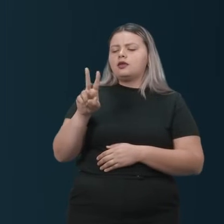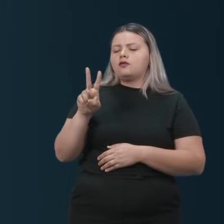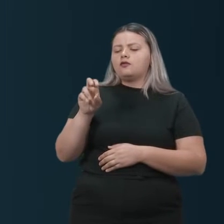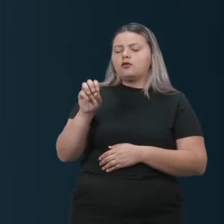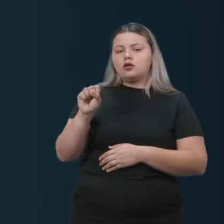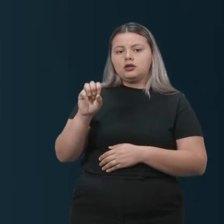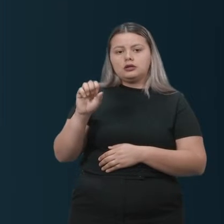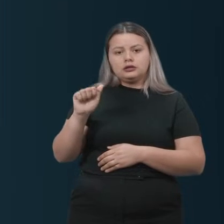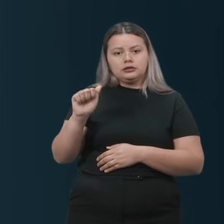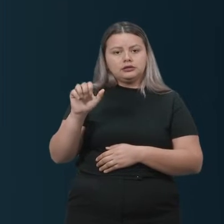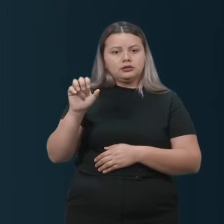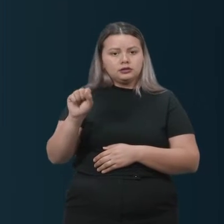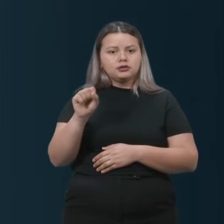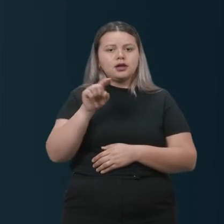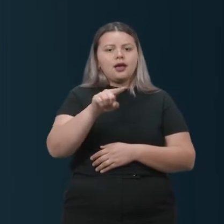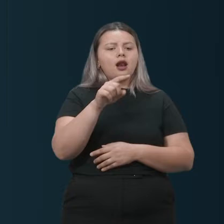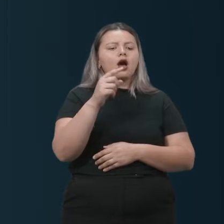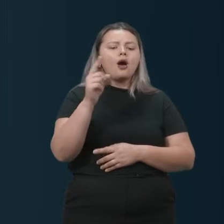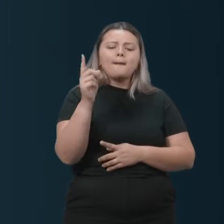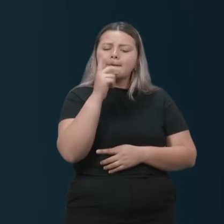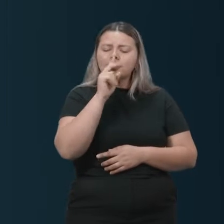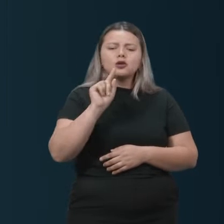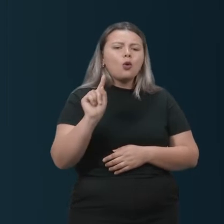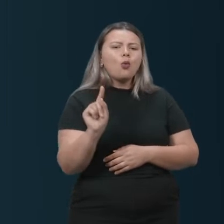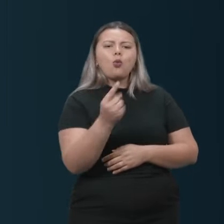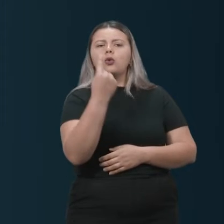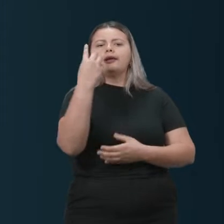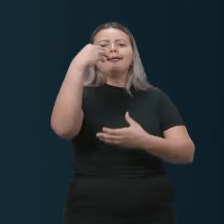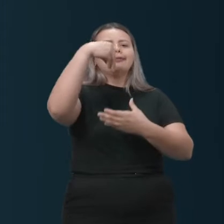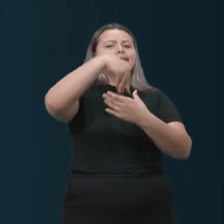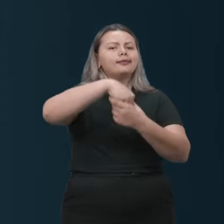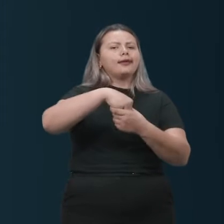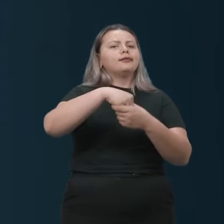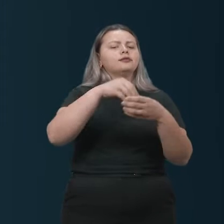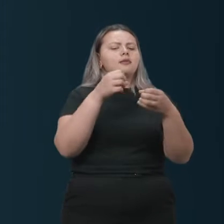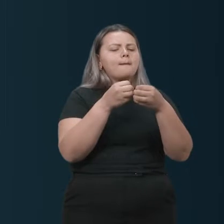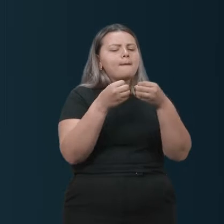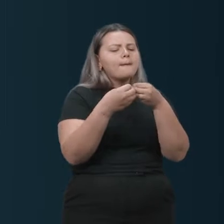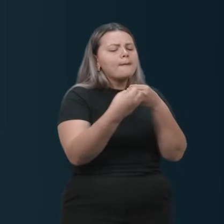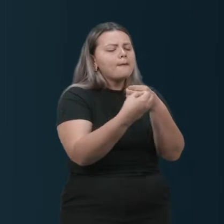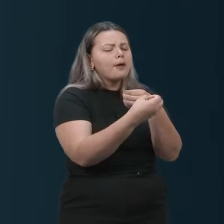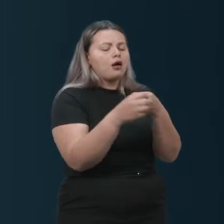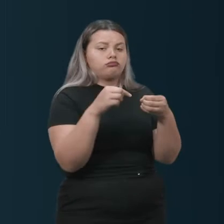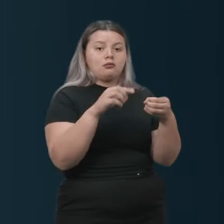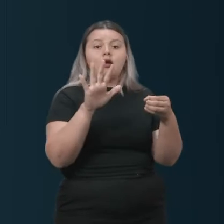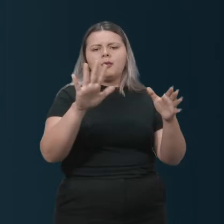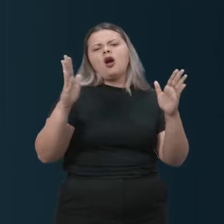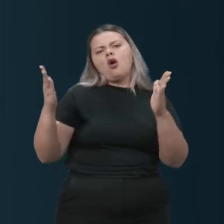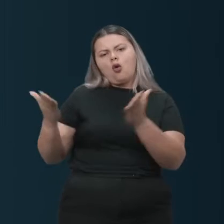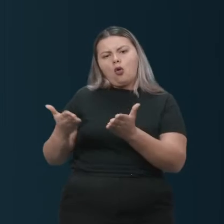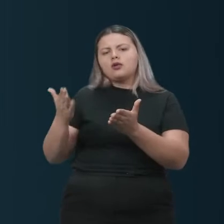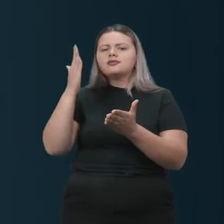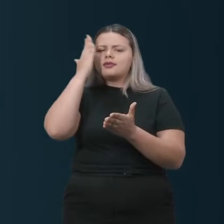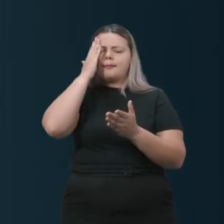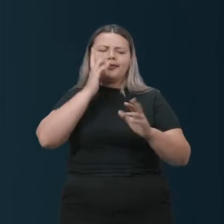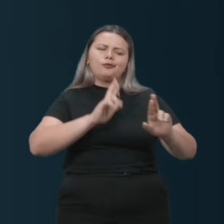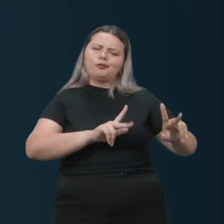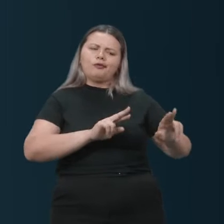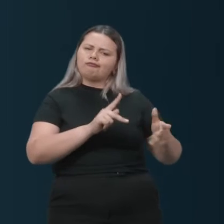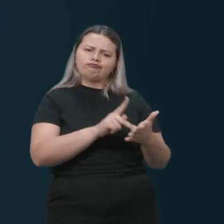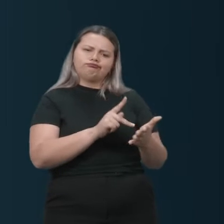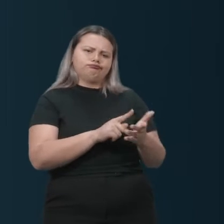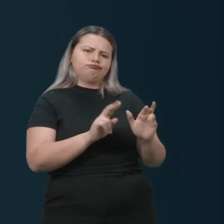mais importantes, ou até mesmo as únicas células do tecido nervoso. Hoje a gente sabe que isso não é